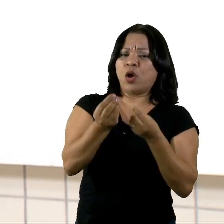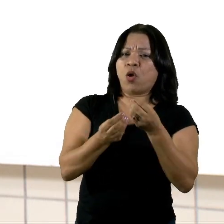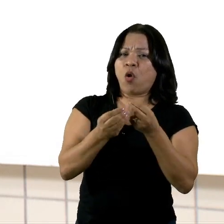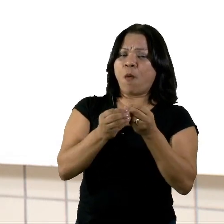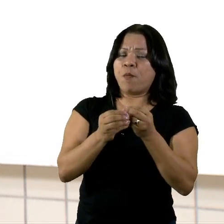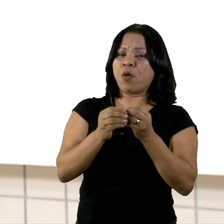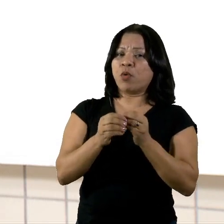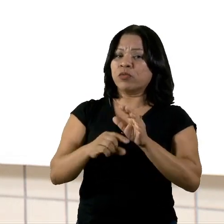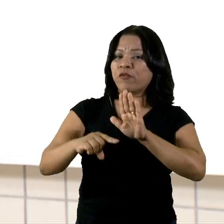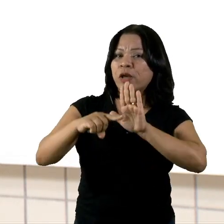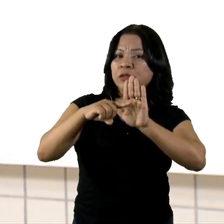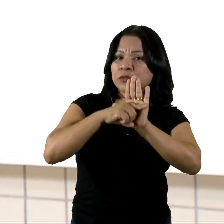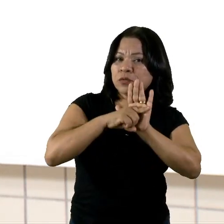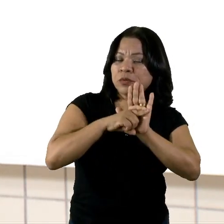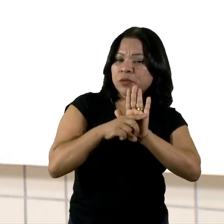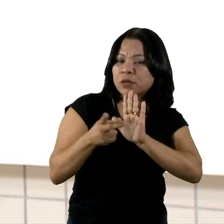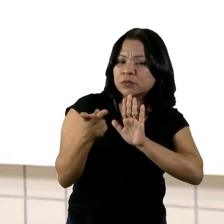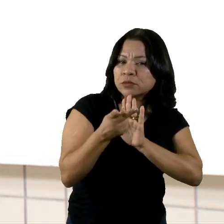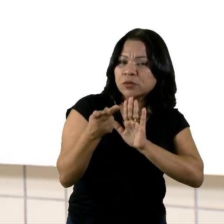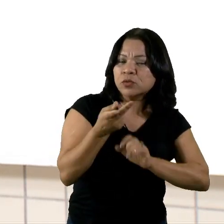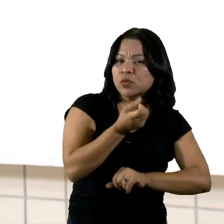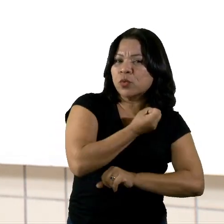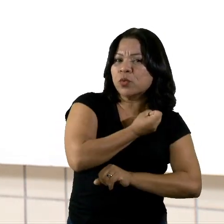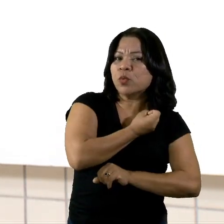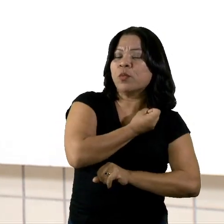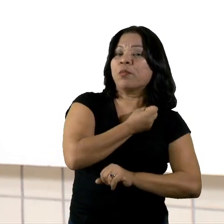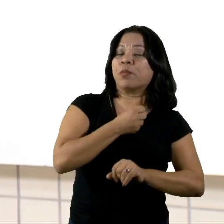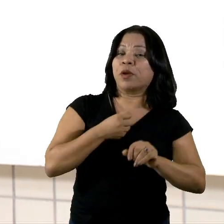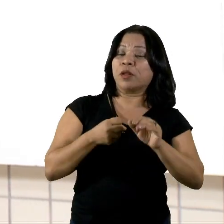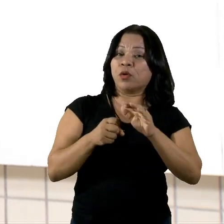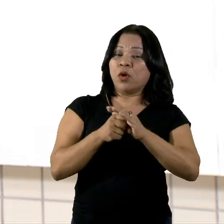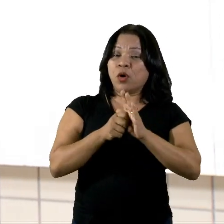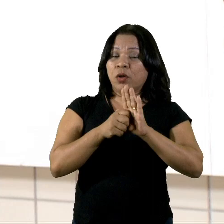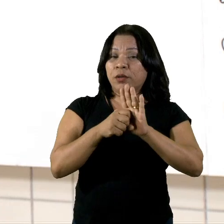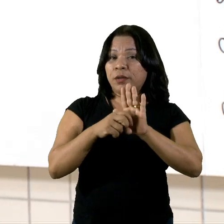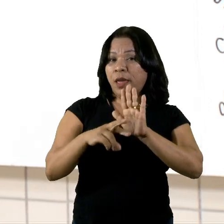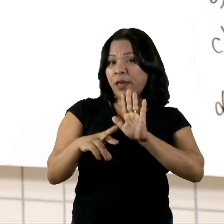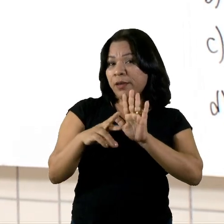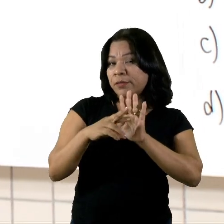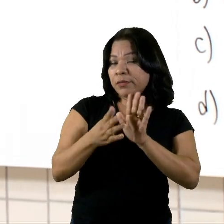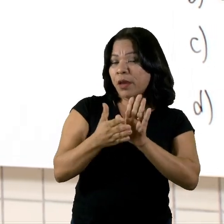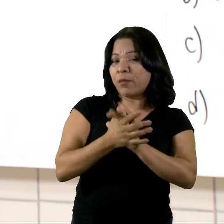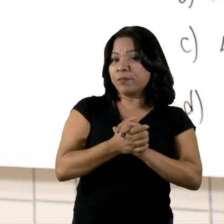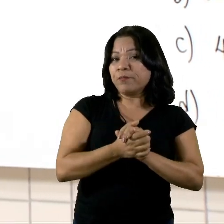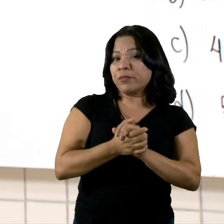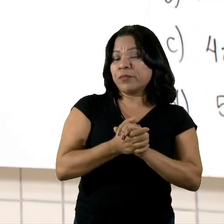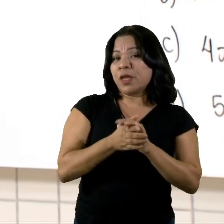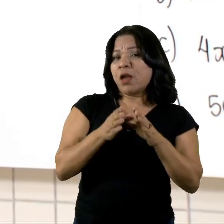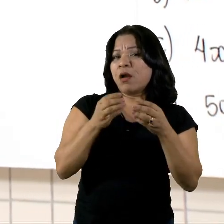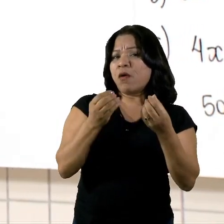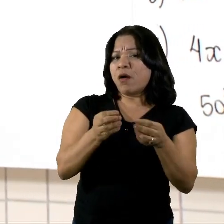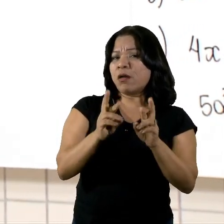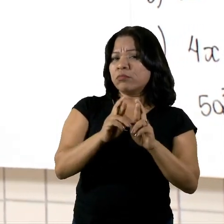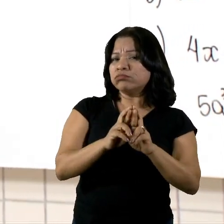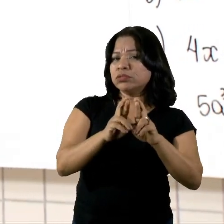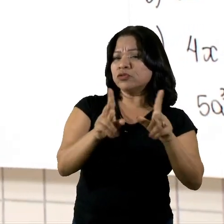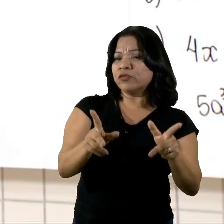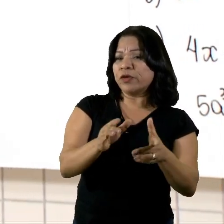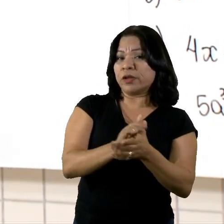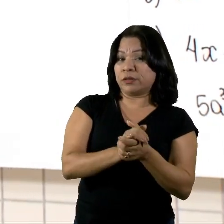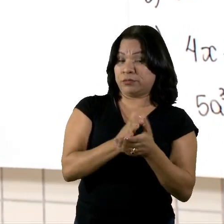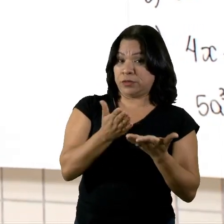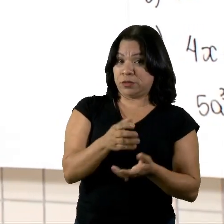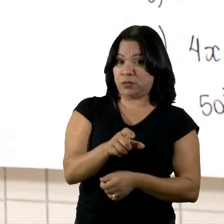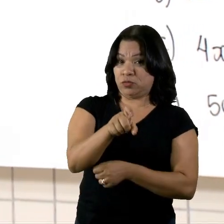números. O resultado da subtração é a diferença. Então, se eu quero a diferença entre X e Y, é o quê? X